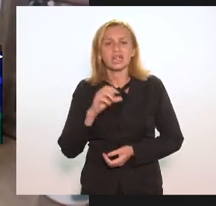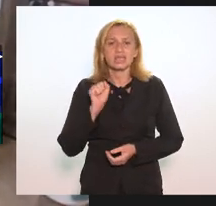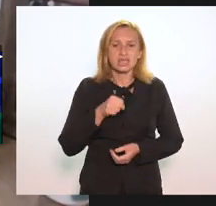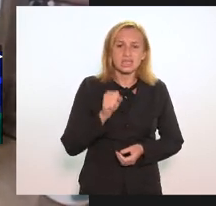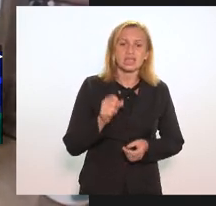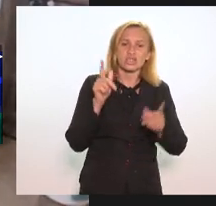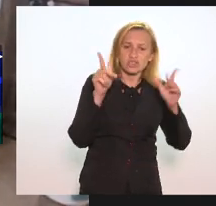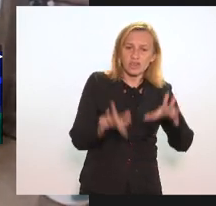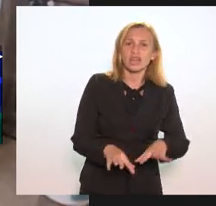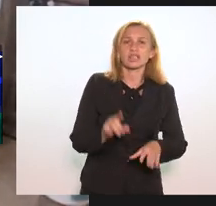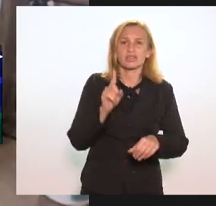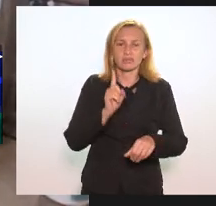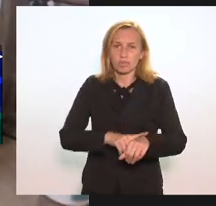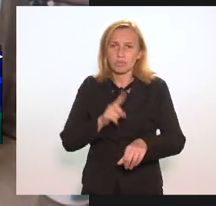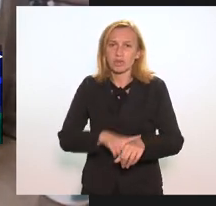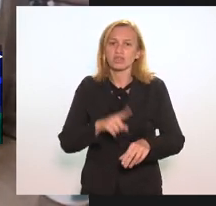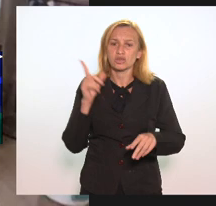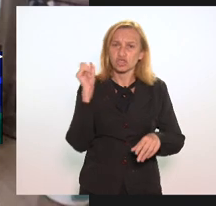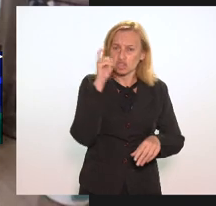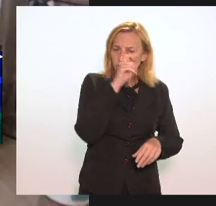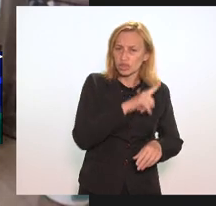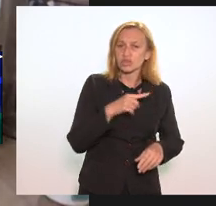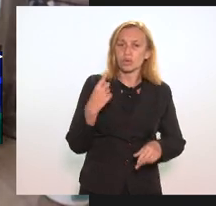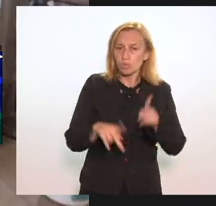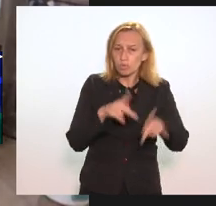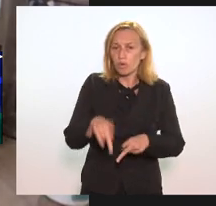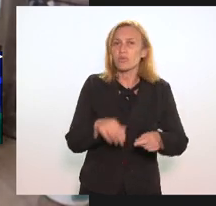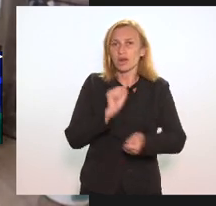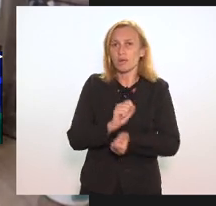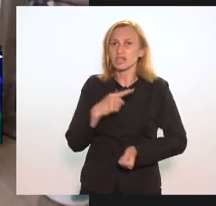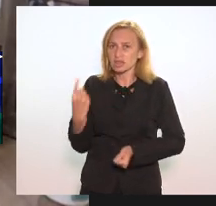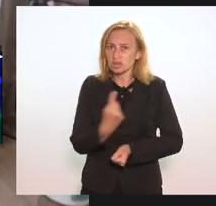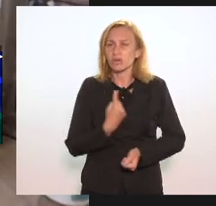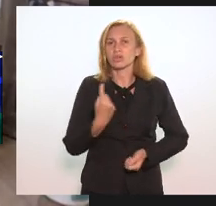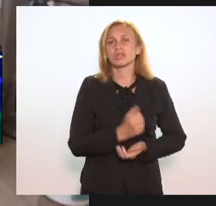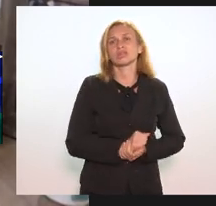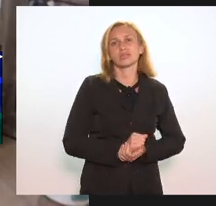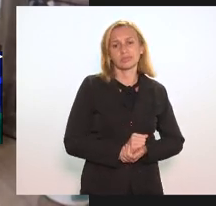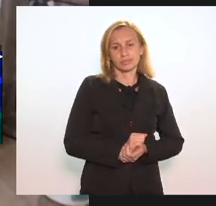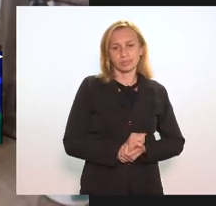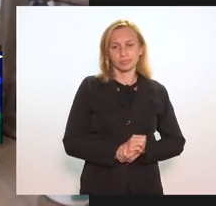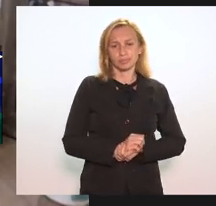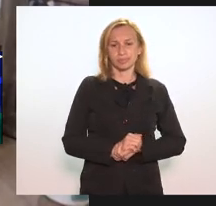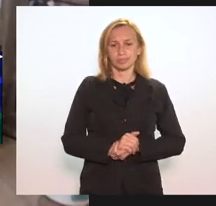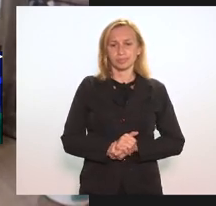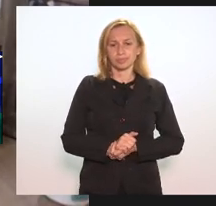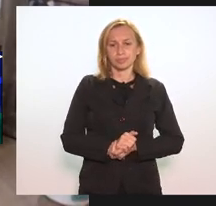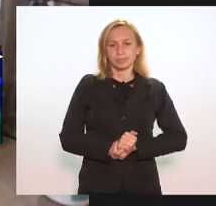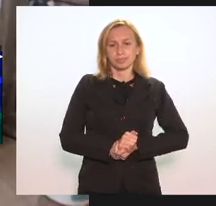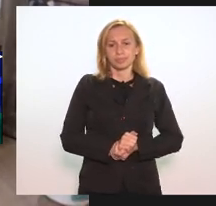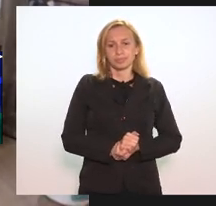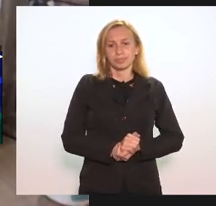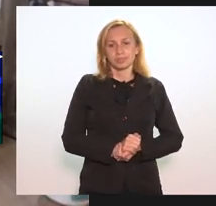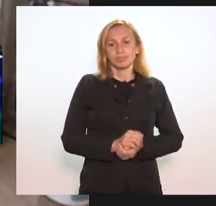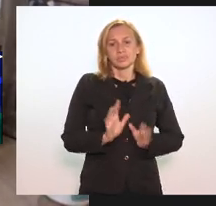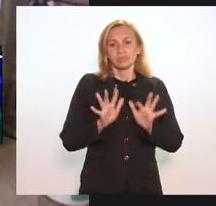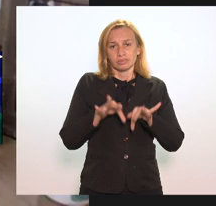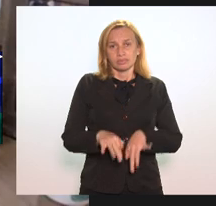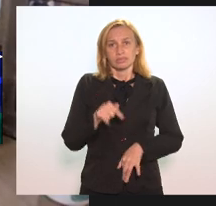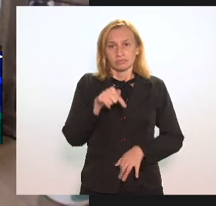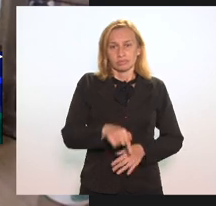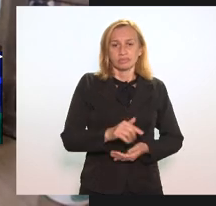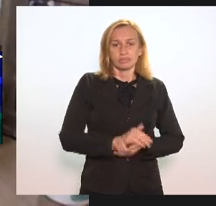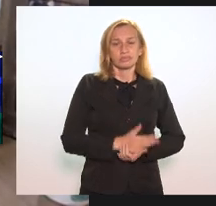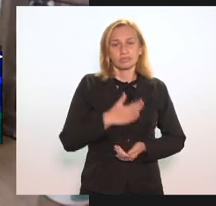que fazer a diferença nesse momento tão difícil como era da gente visto que a gente faça a diferença eu acho que ser ao